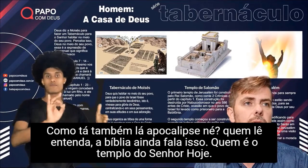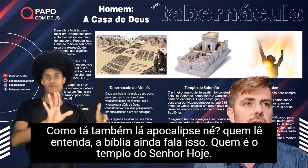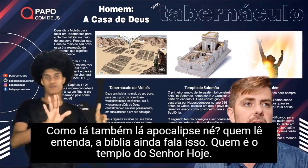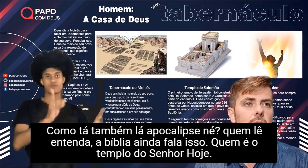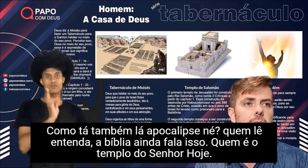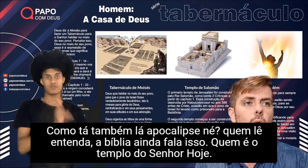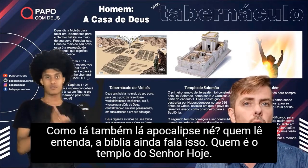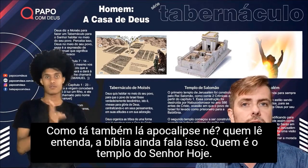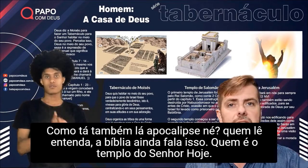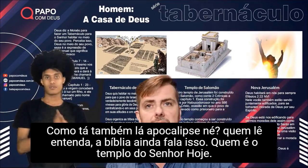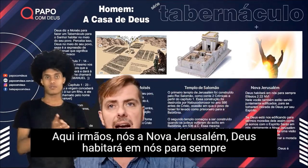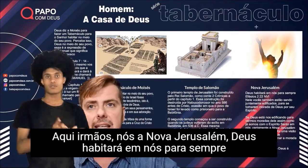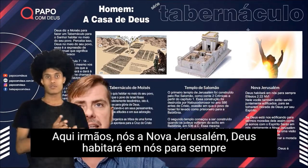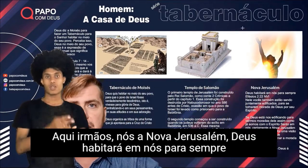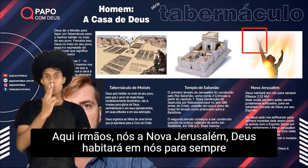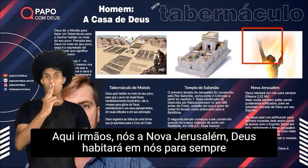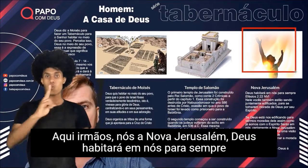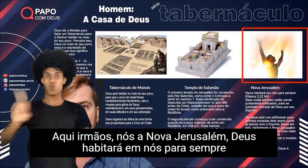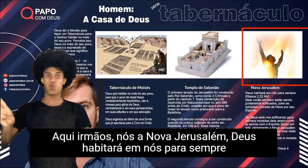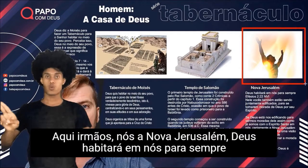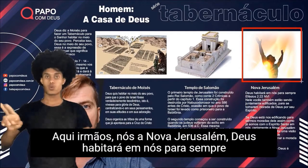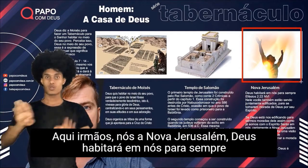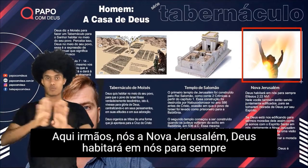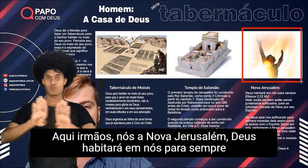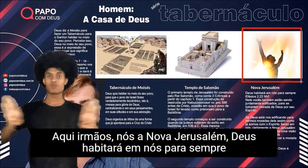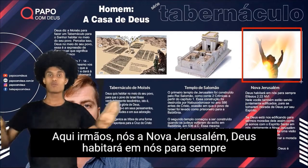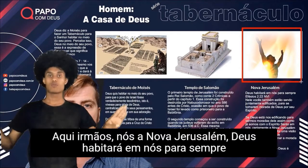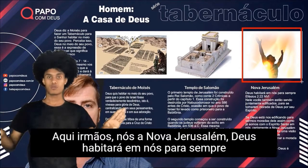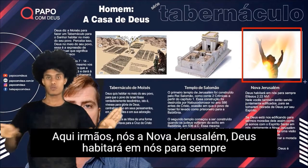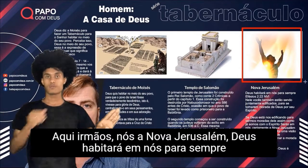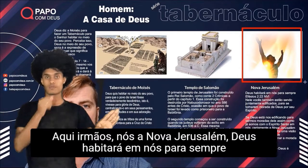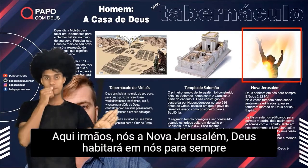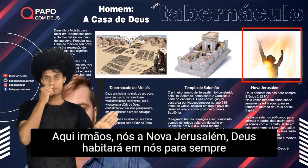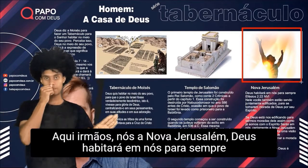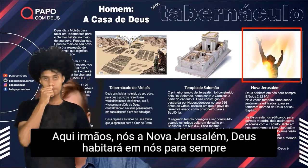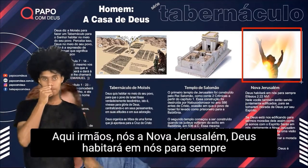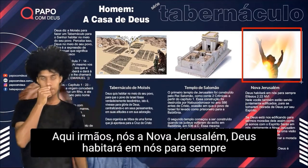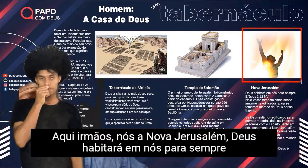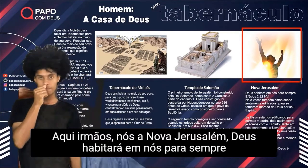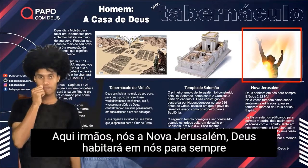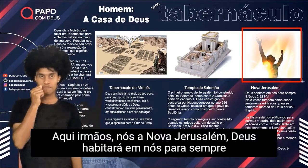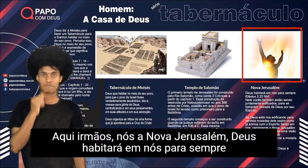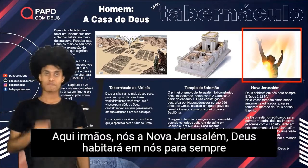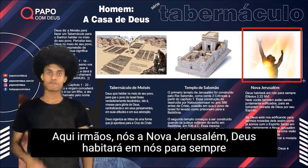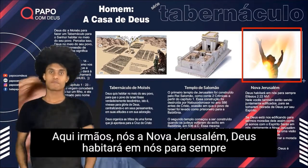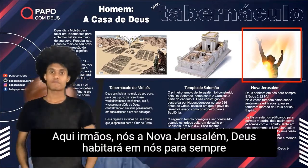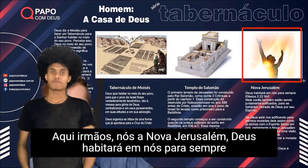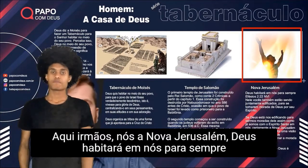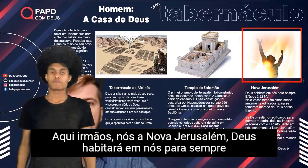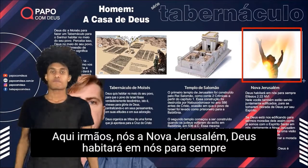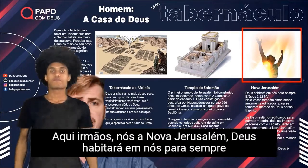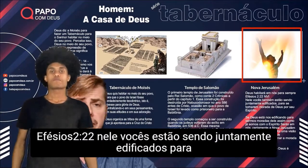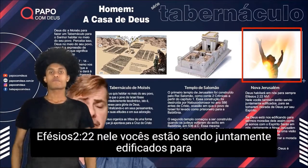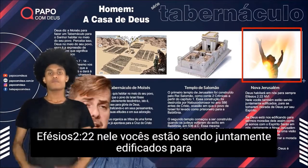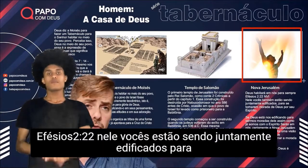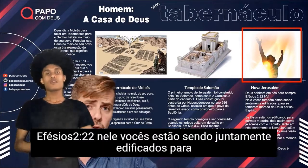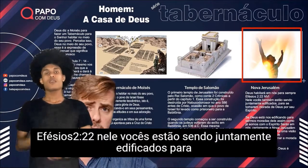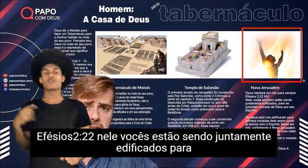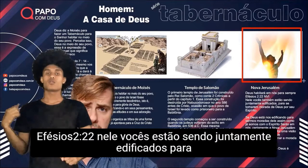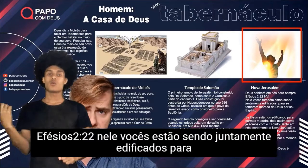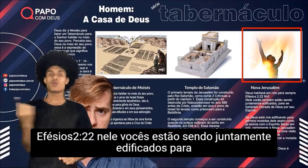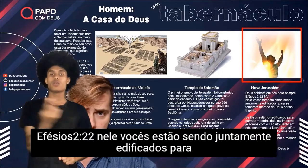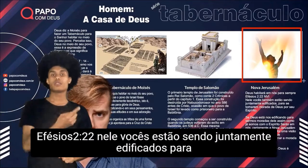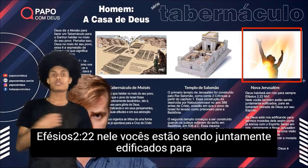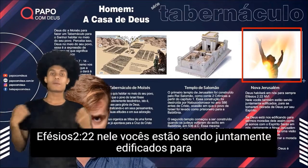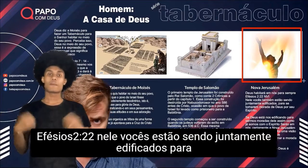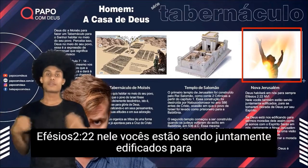o templo do Senhor hoje? Aqui, irmãos, ó, nós, a nova Jerusalém. Deus habitará em nós, deixa eu ver aqui, para sempre. Efésios